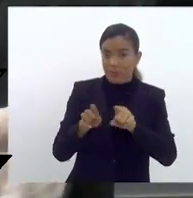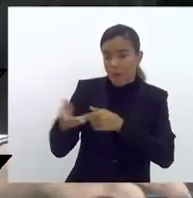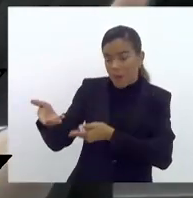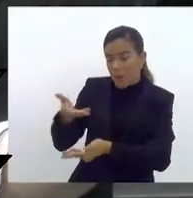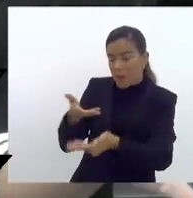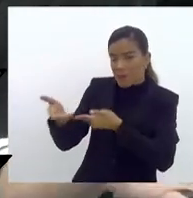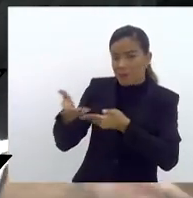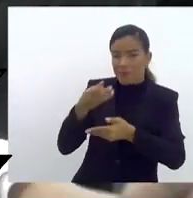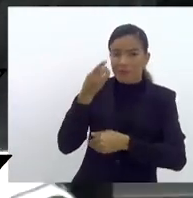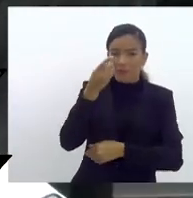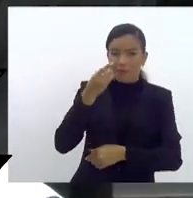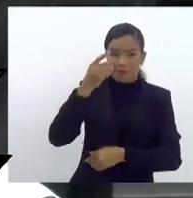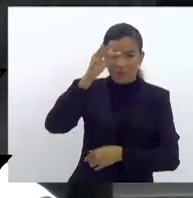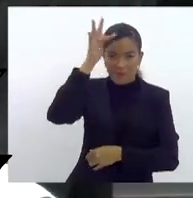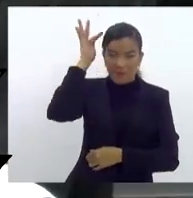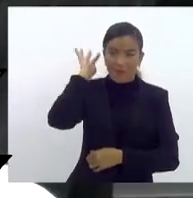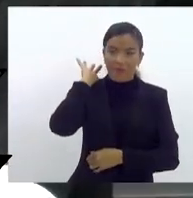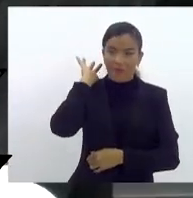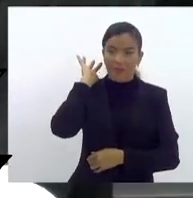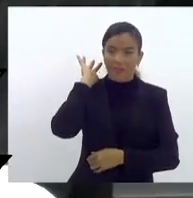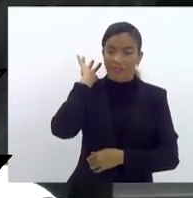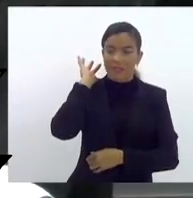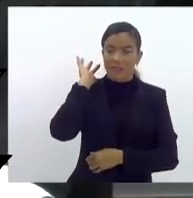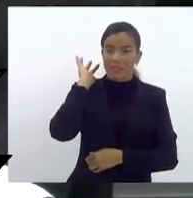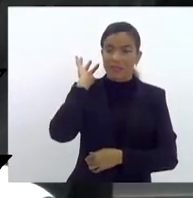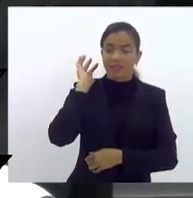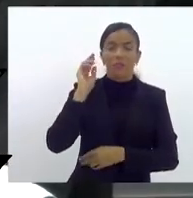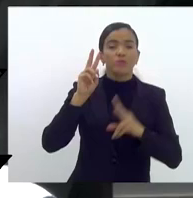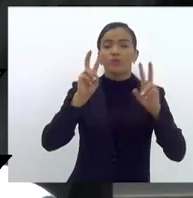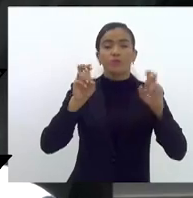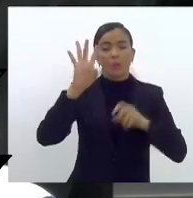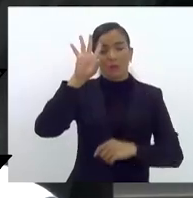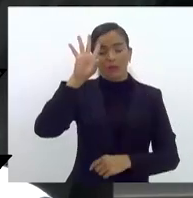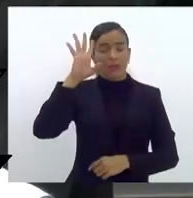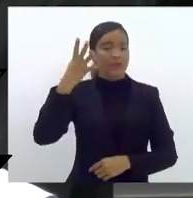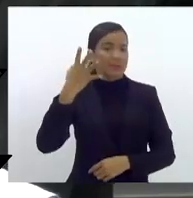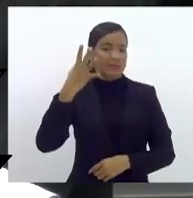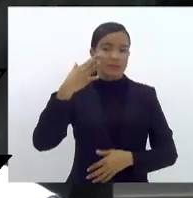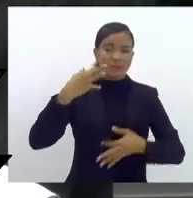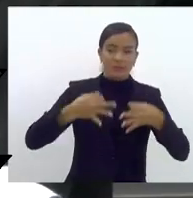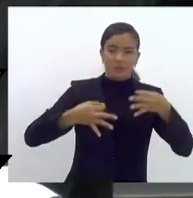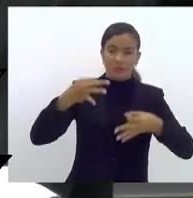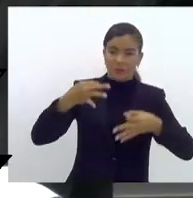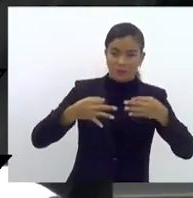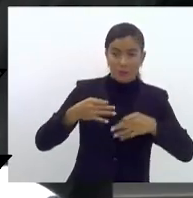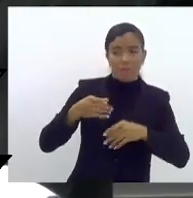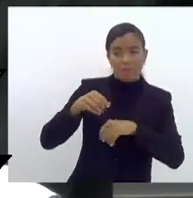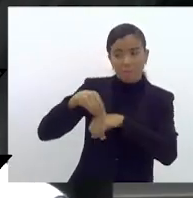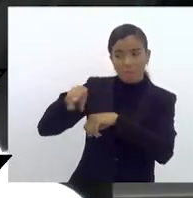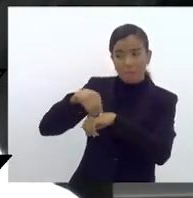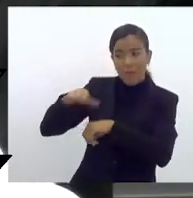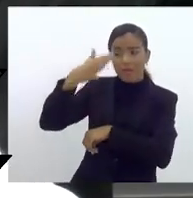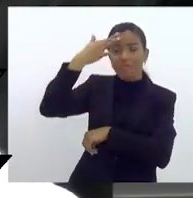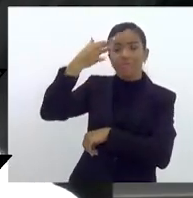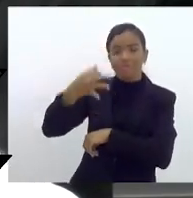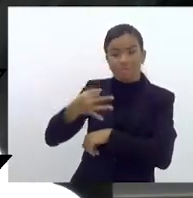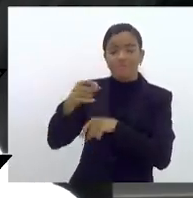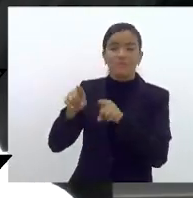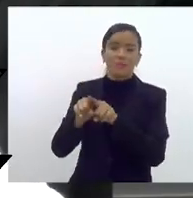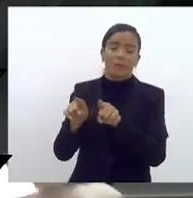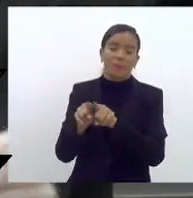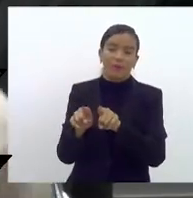Fred essa questão da decisão judicial né para que ele também tomasse ciência da